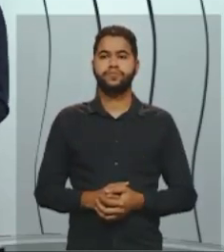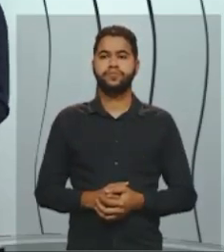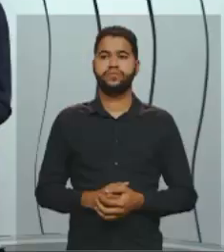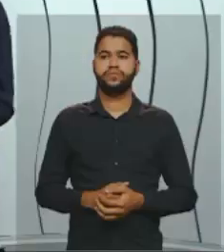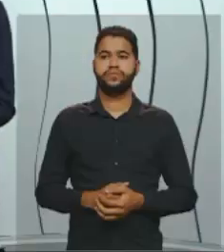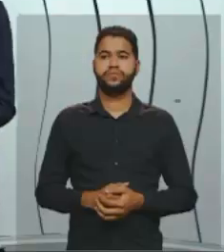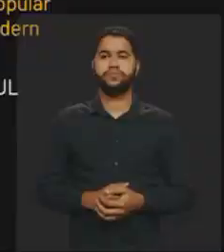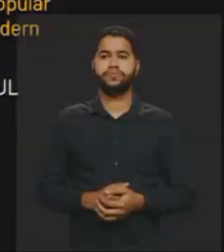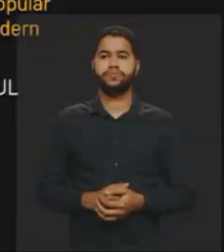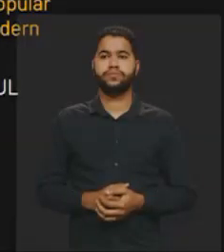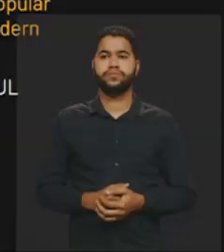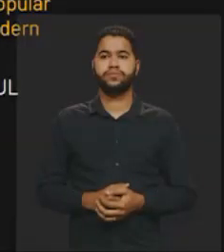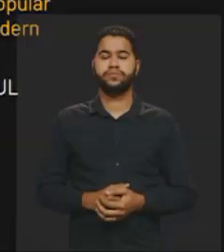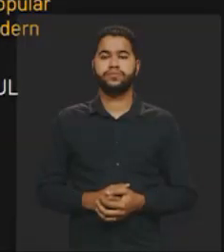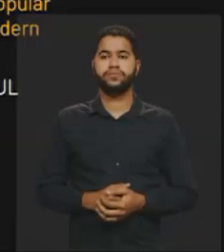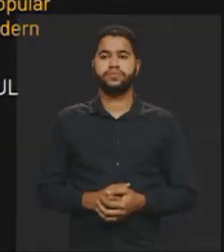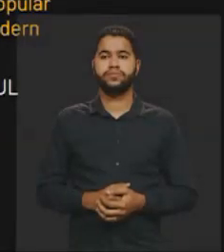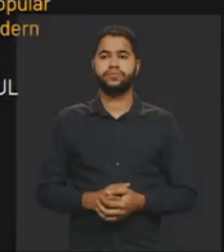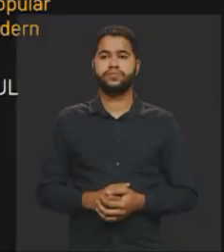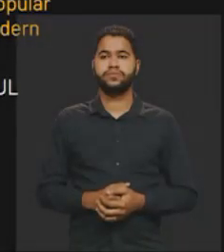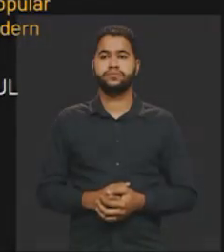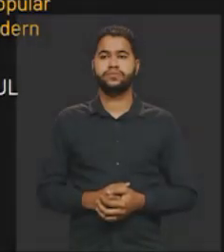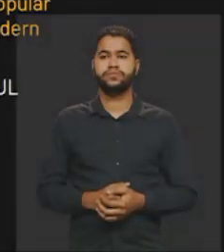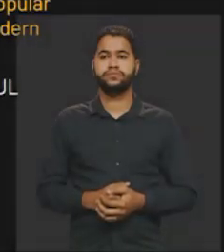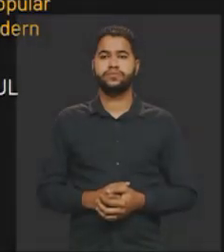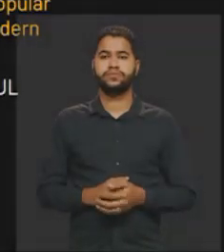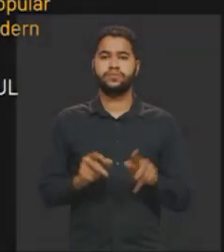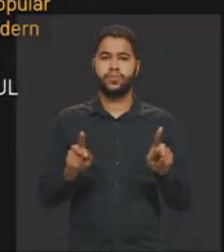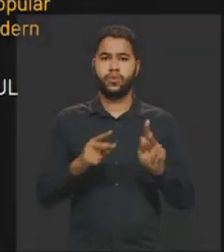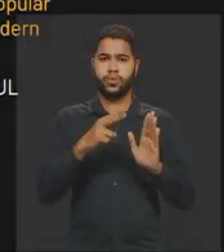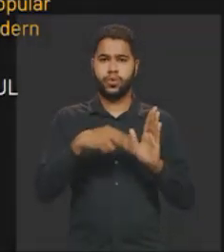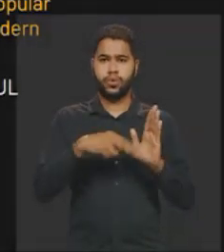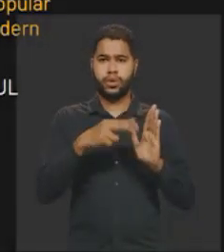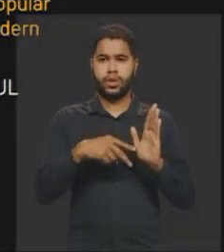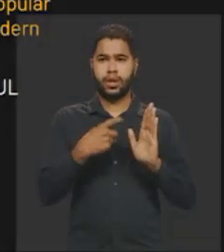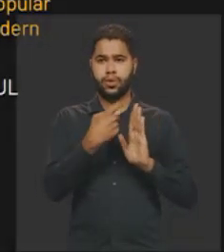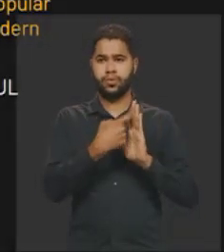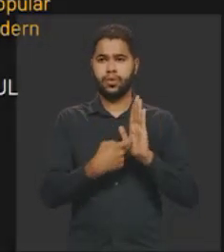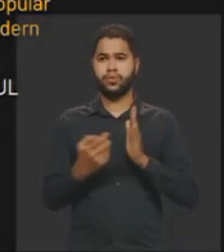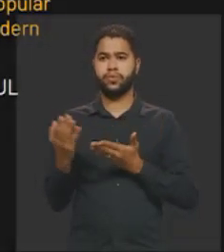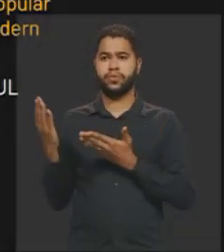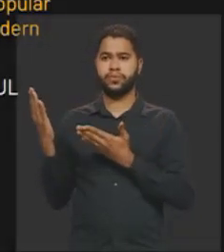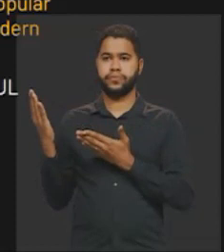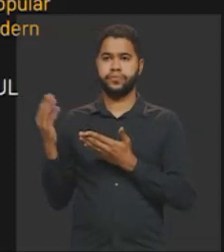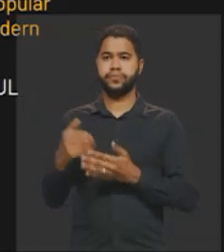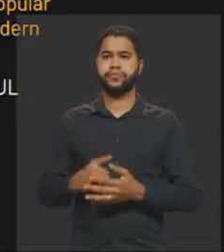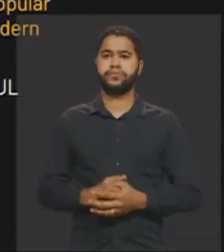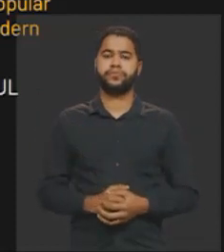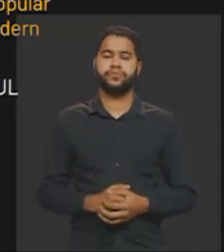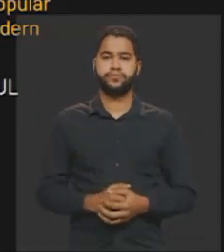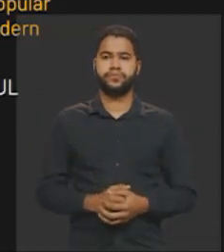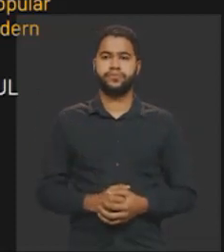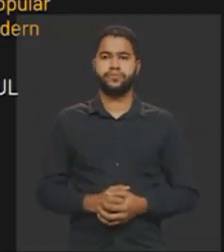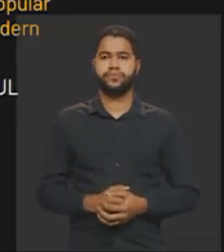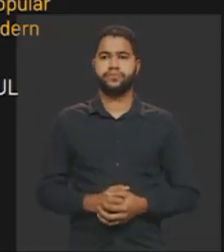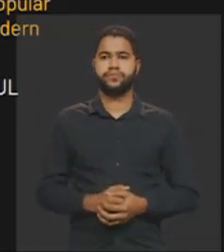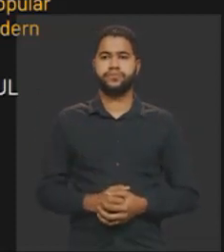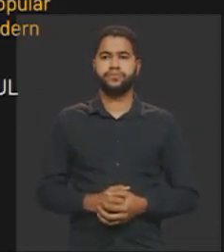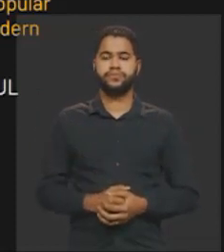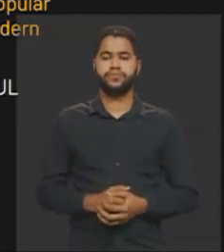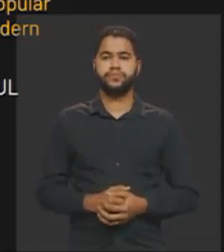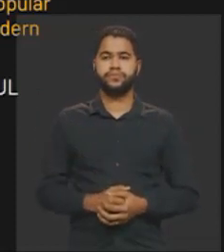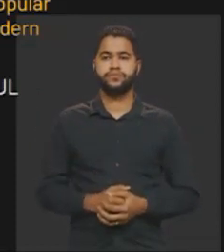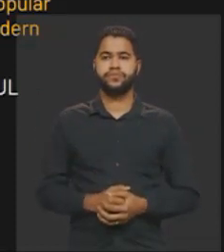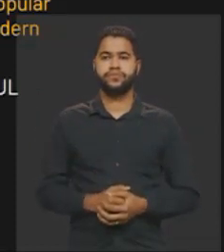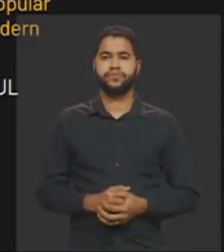Leroy used in the headline of his dismissive review entitled The Exhibition of the Impressionists, were responsible for